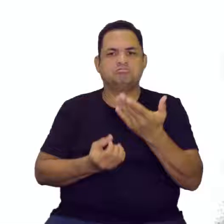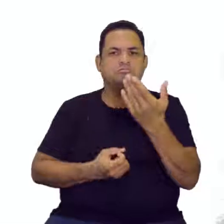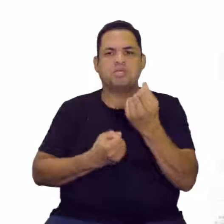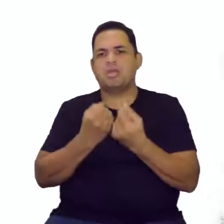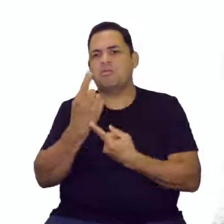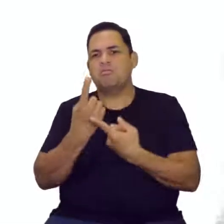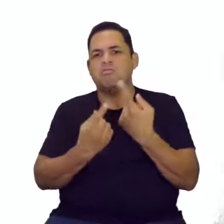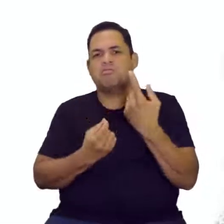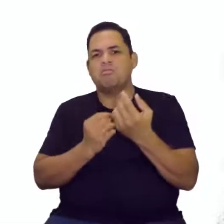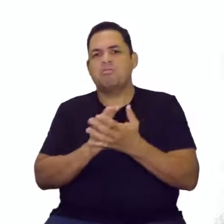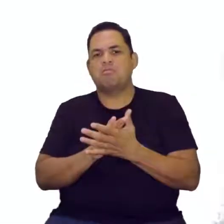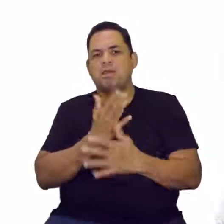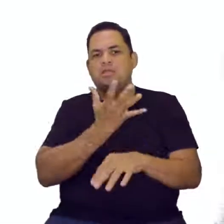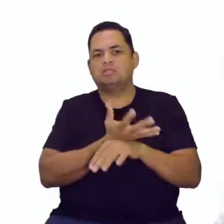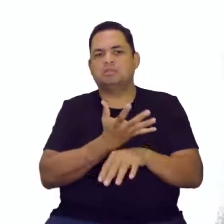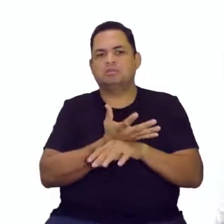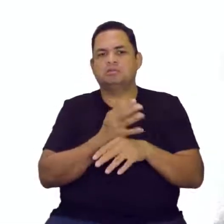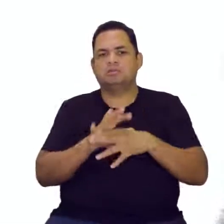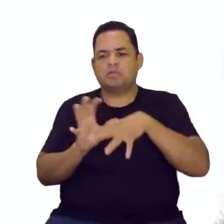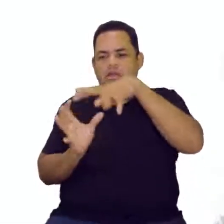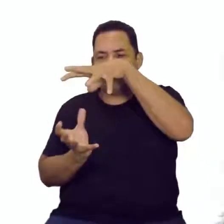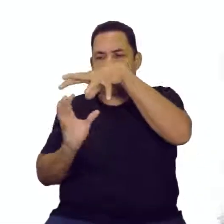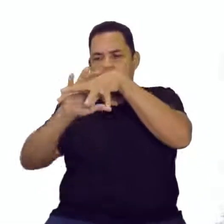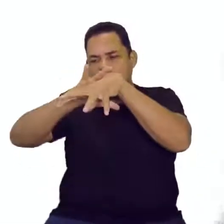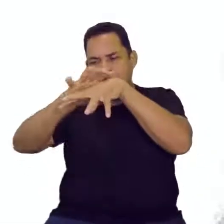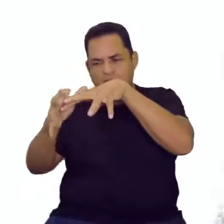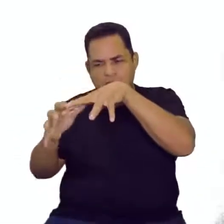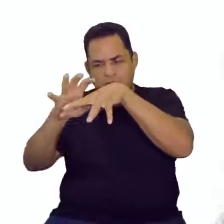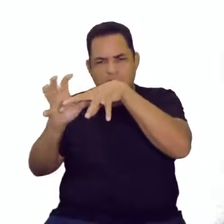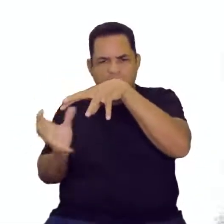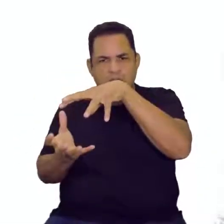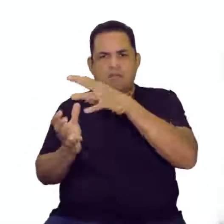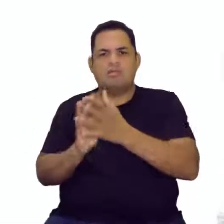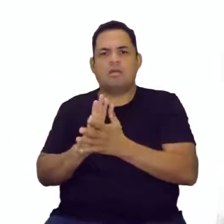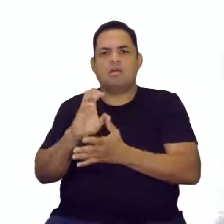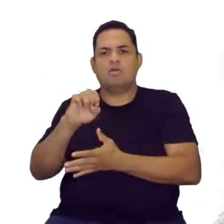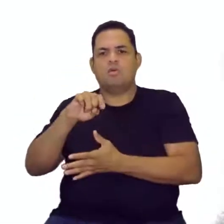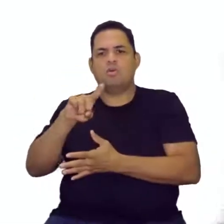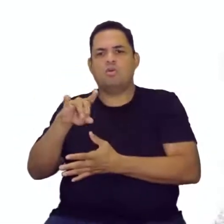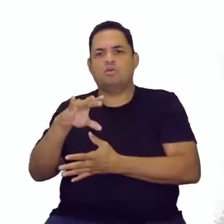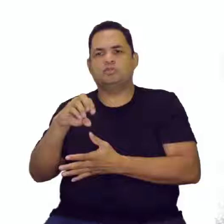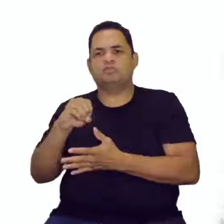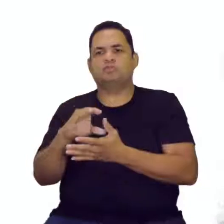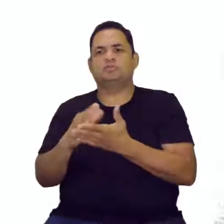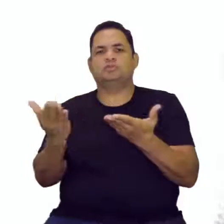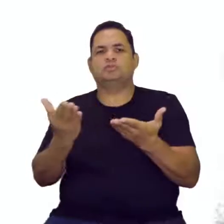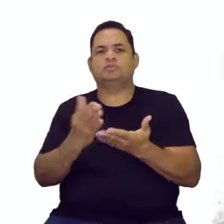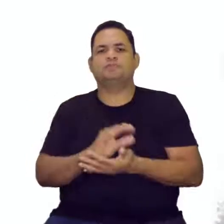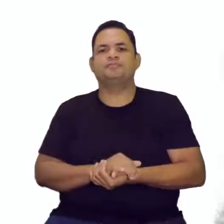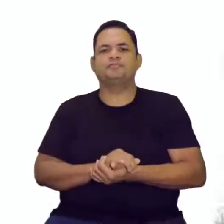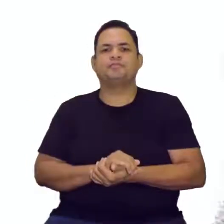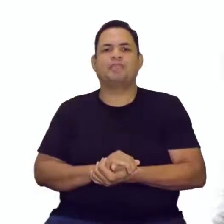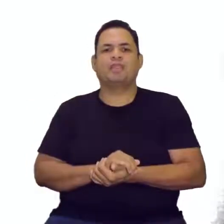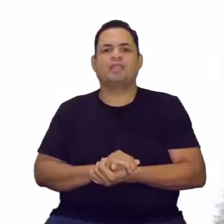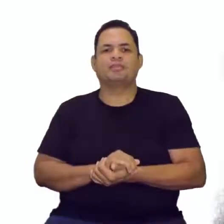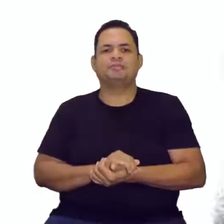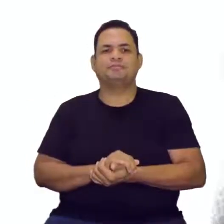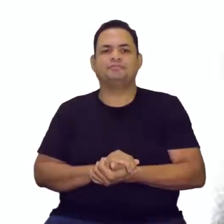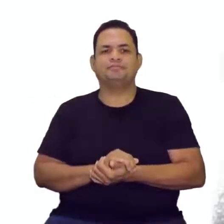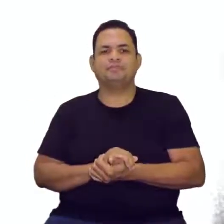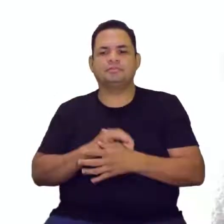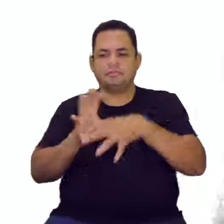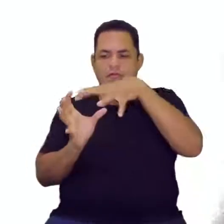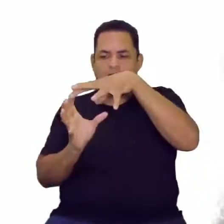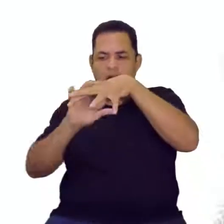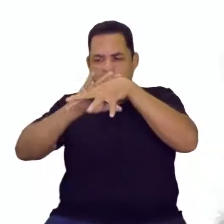disciplina, né? A camada de ozônio, ou ainda zonosfera, ela é uma